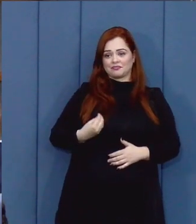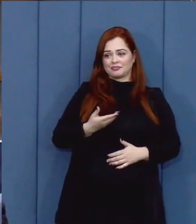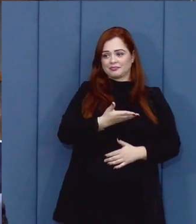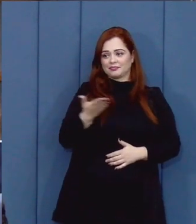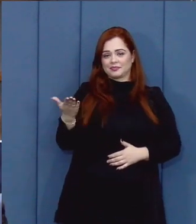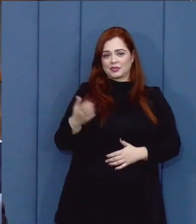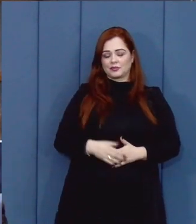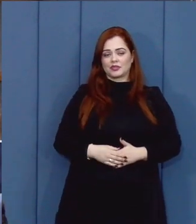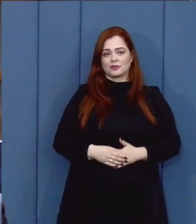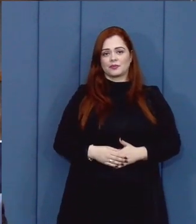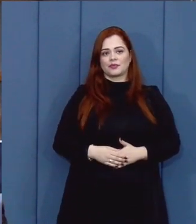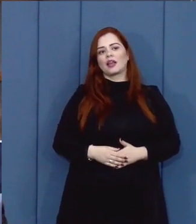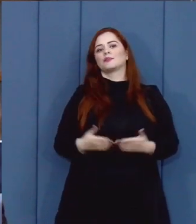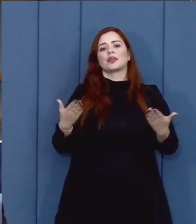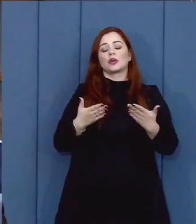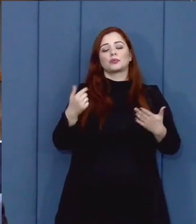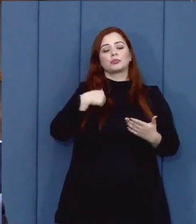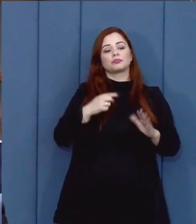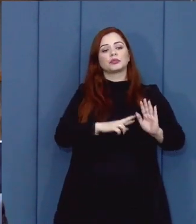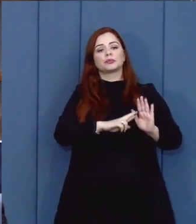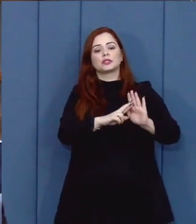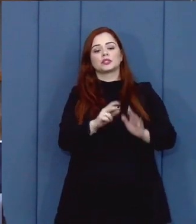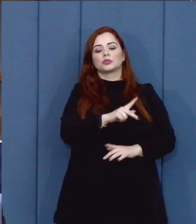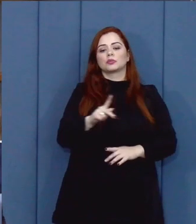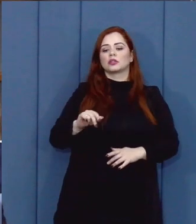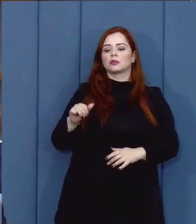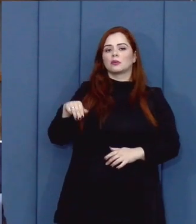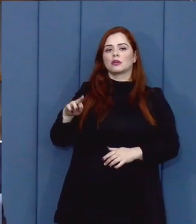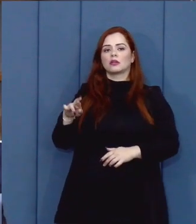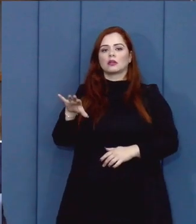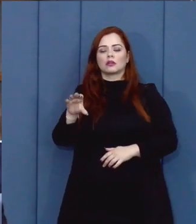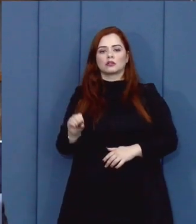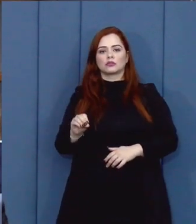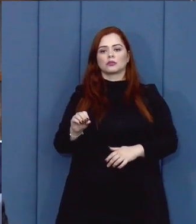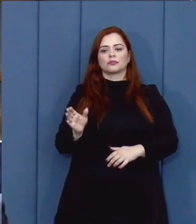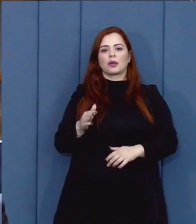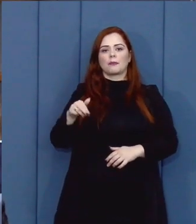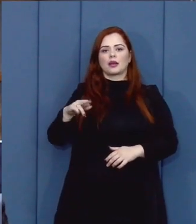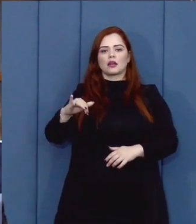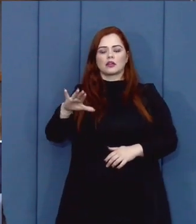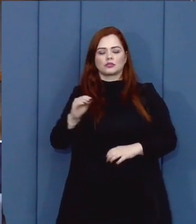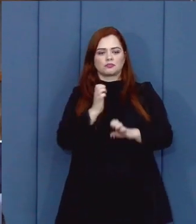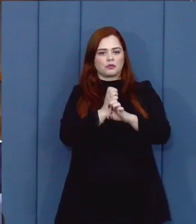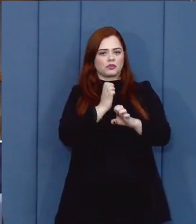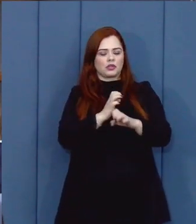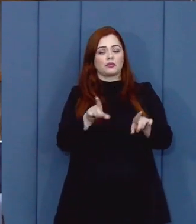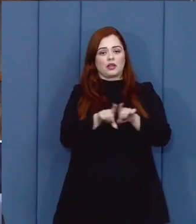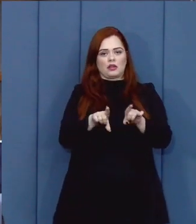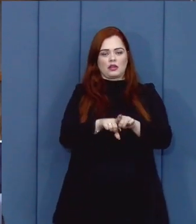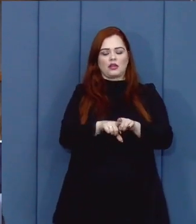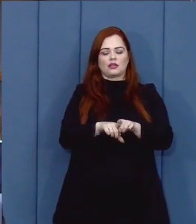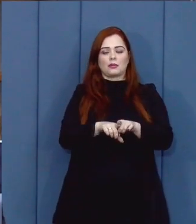Eu, no momento, estou representando o presidente do INMETRO, o engenheiro Márcio Brito, e me